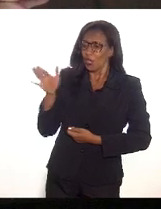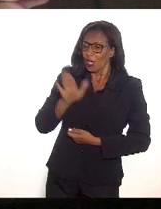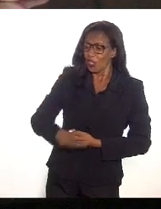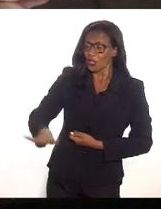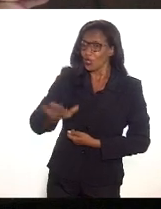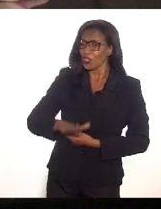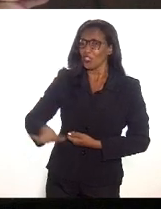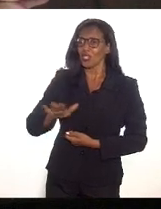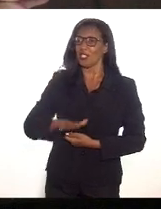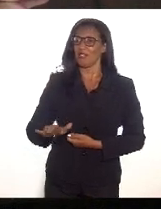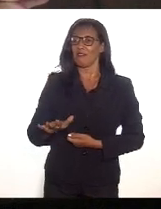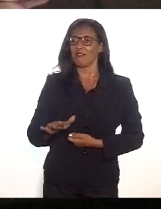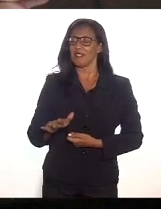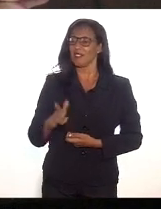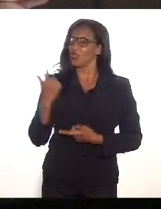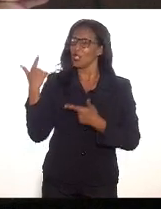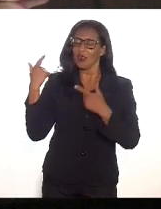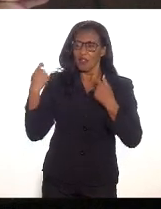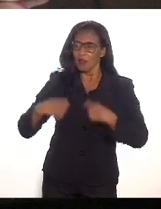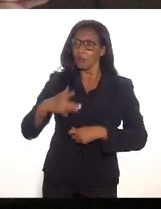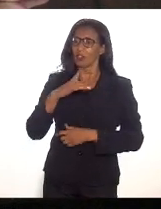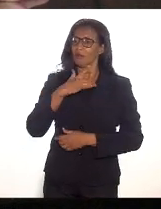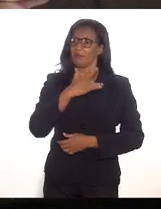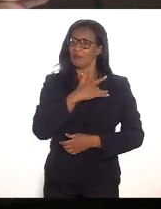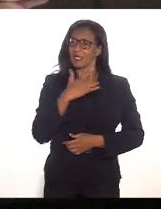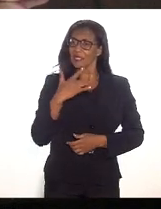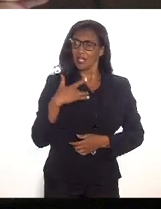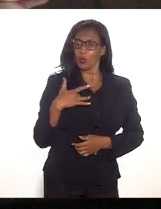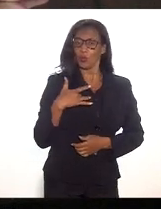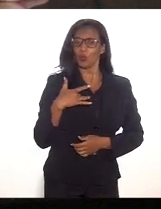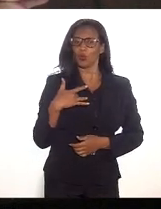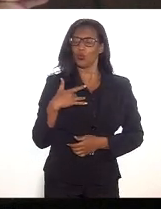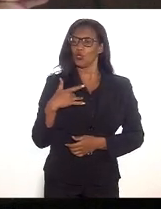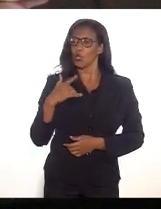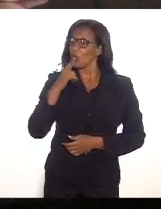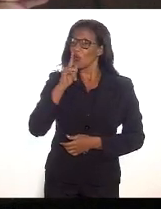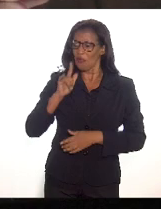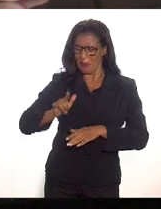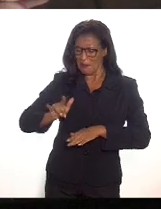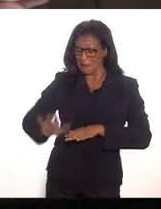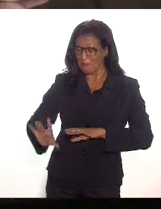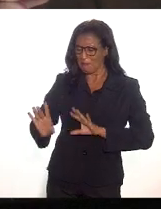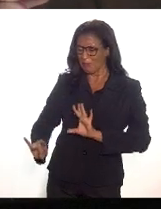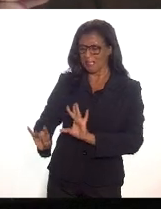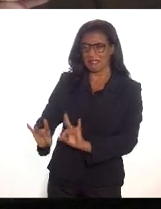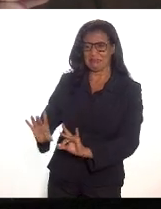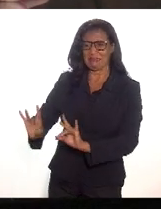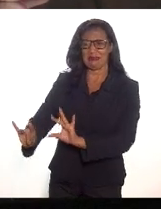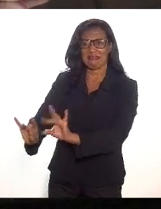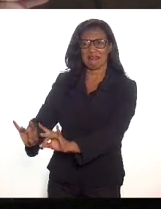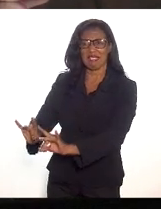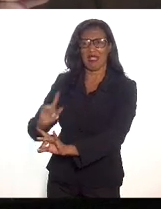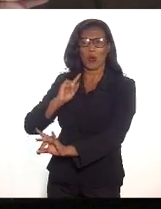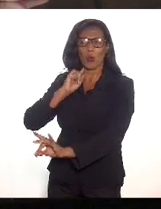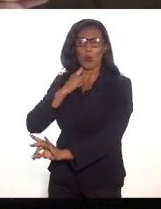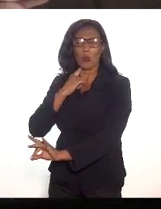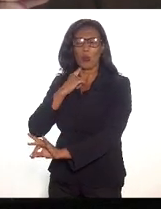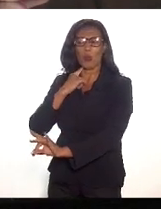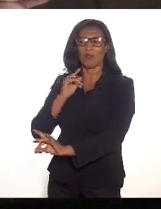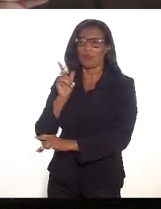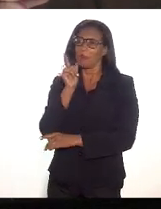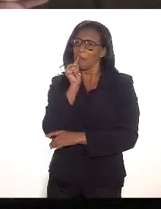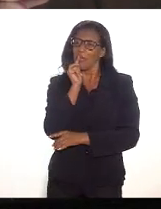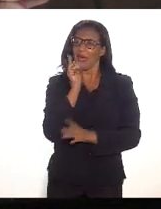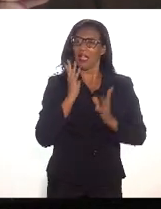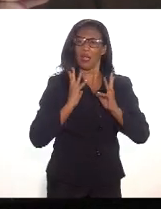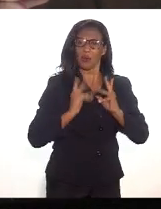mais doentes quando você tem esse investimento, porque as crianças não vão pisar na vala de esgoto, elas vão beber uma água tratada, não vão ter problema, não